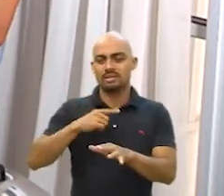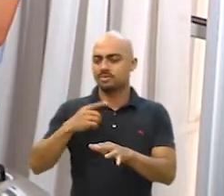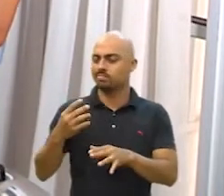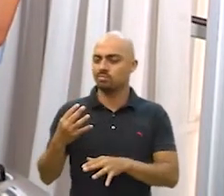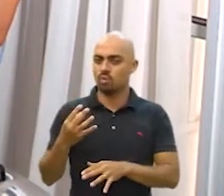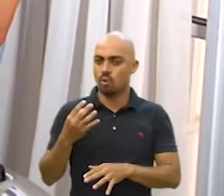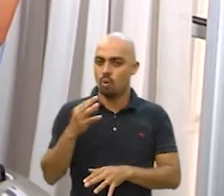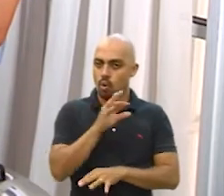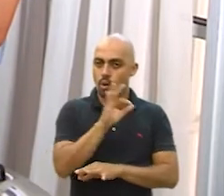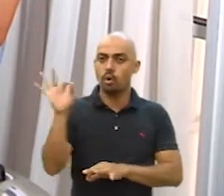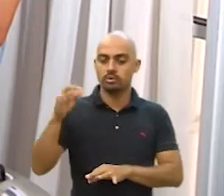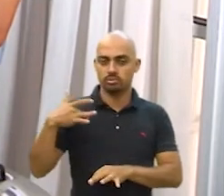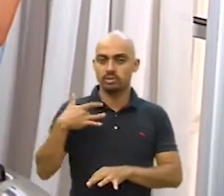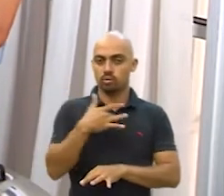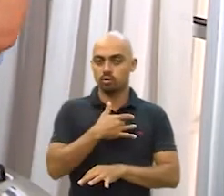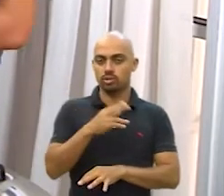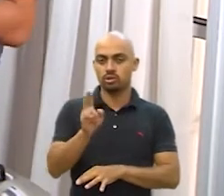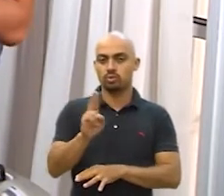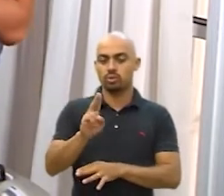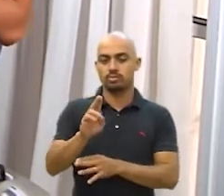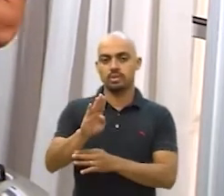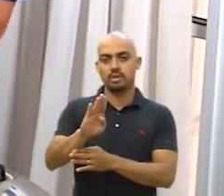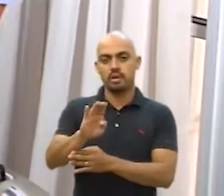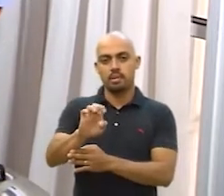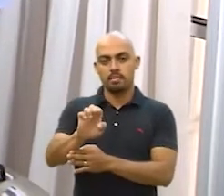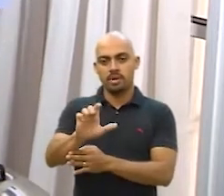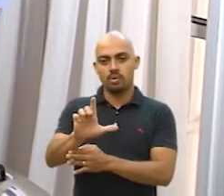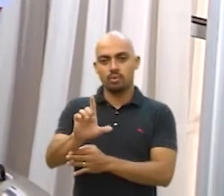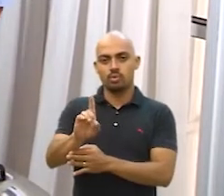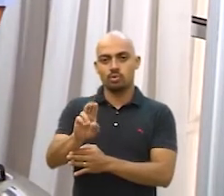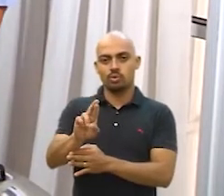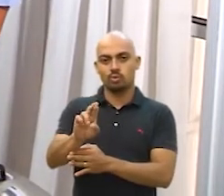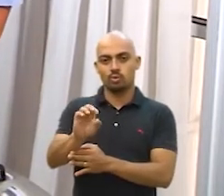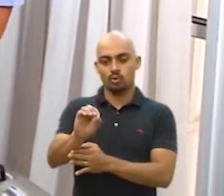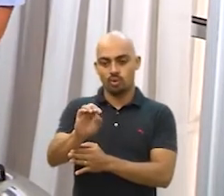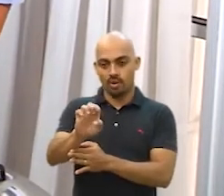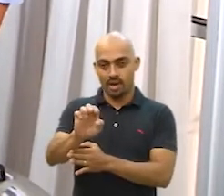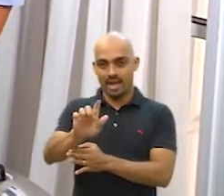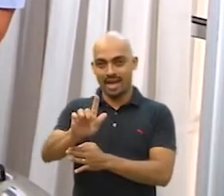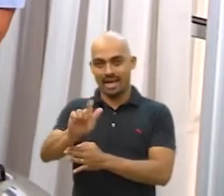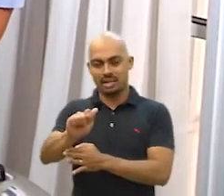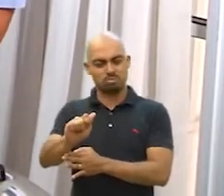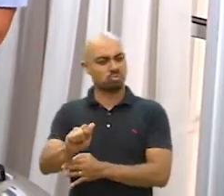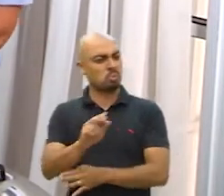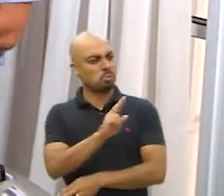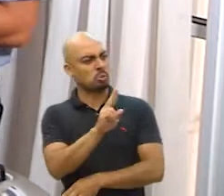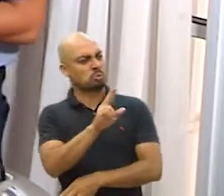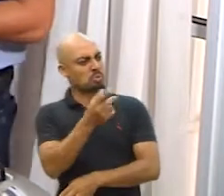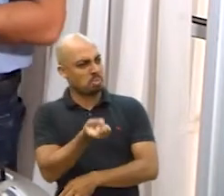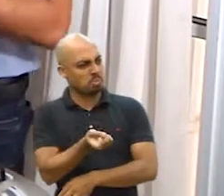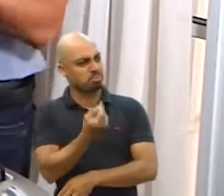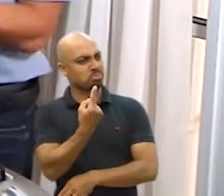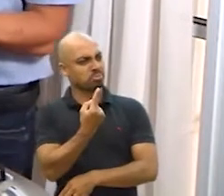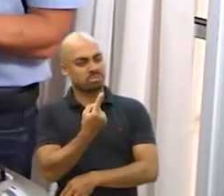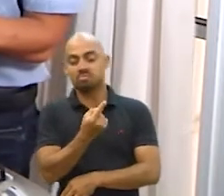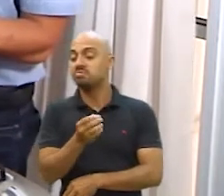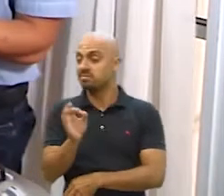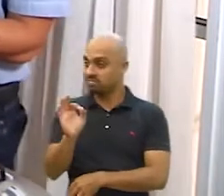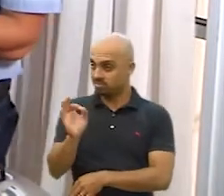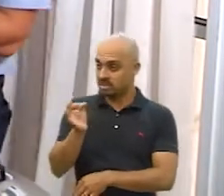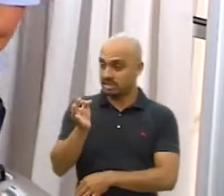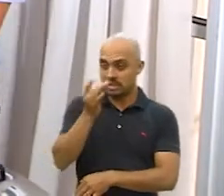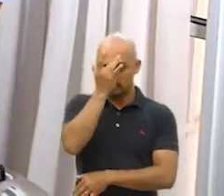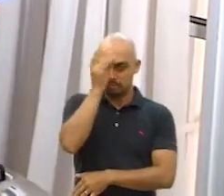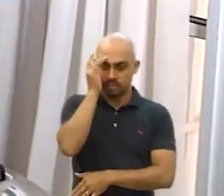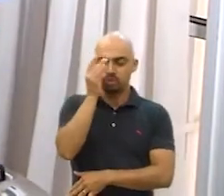benefícios assim, que é a beldroega. E que nome difícil também, né? Não. Beldroega. Beldroega. E quem